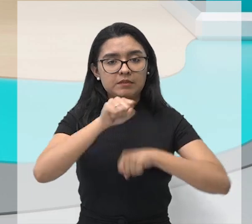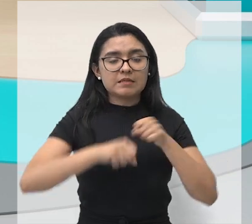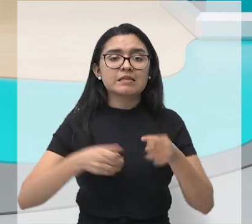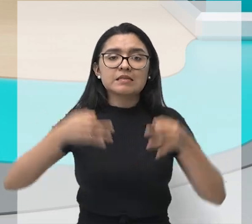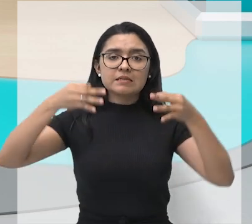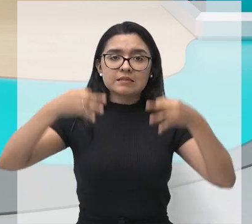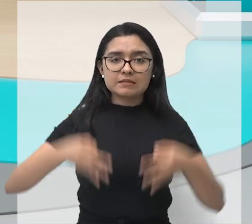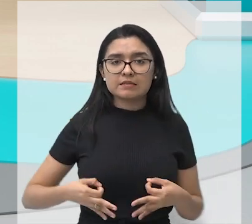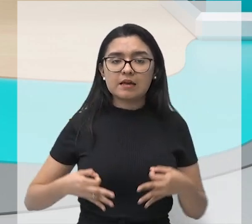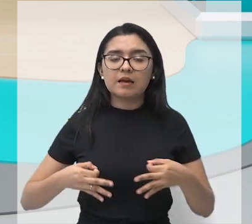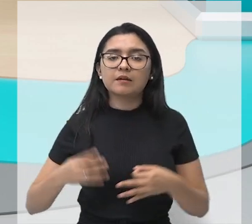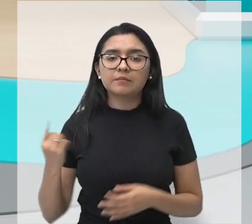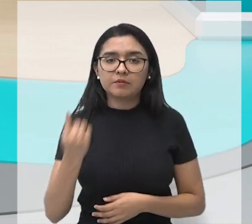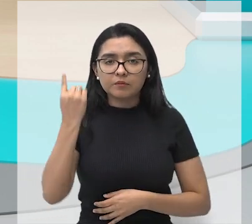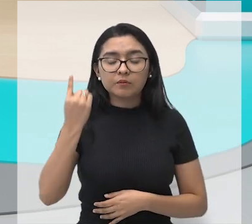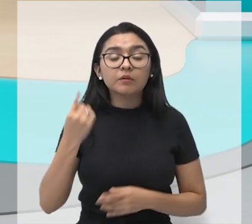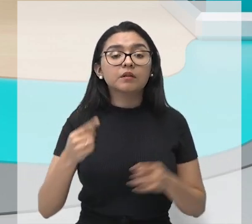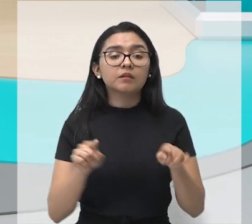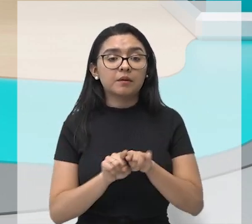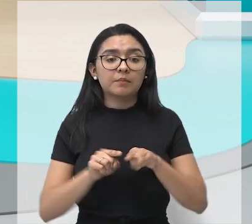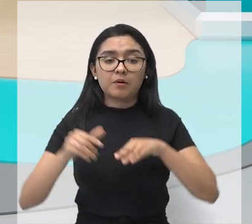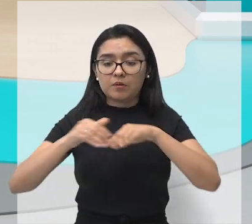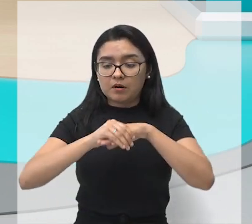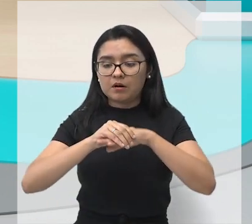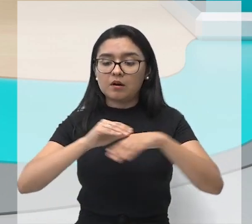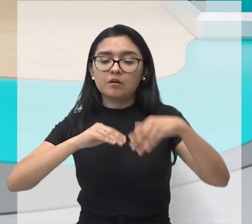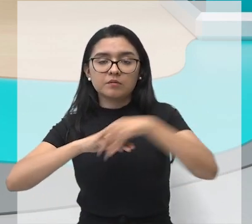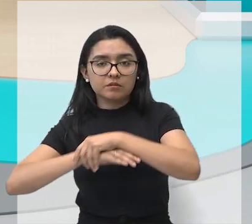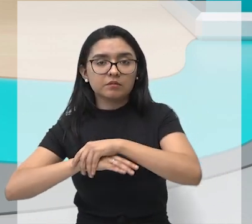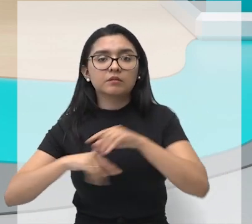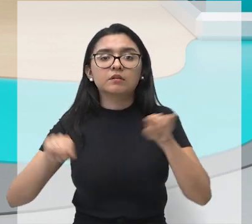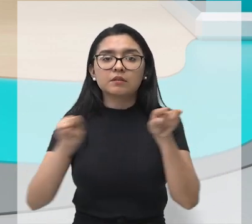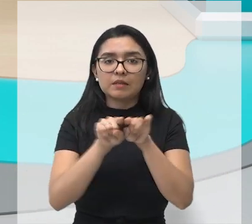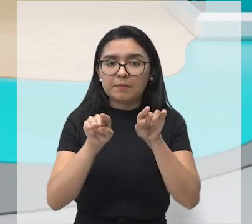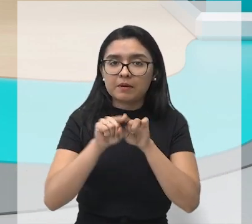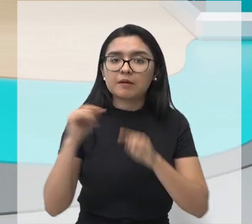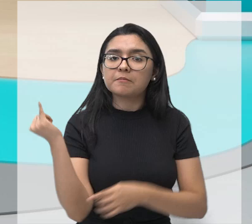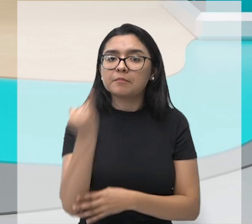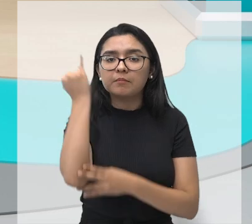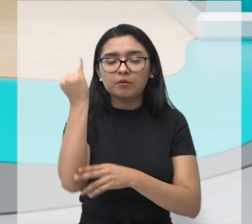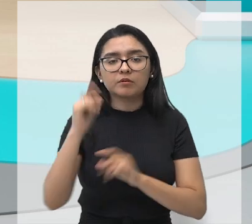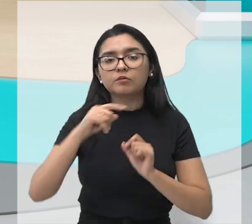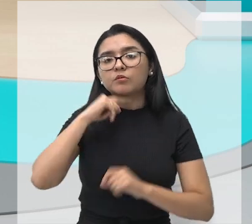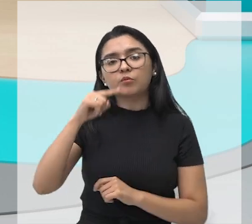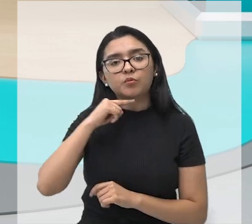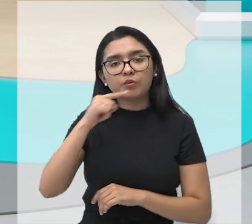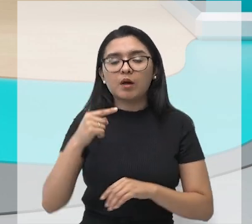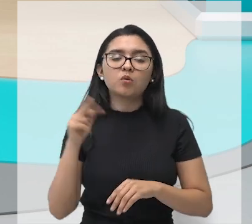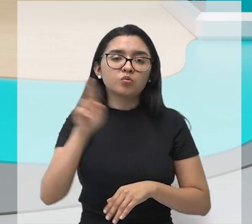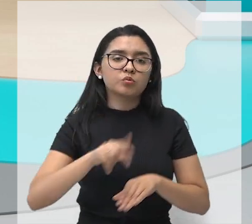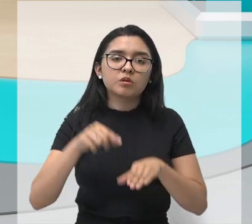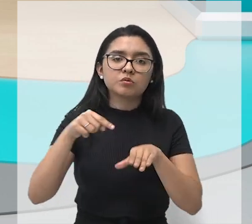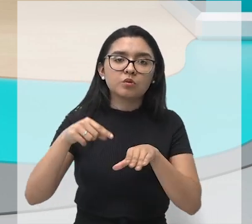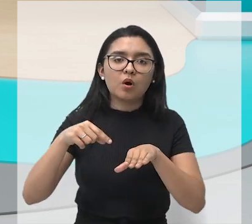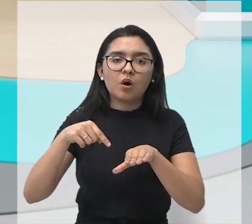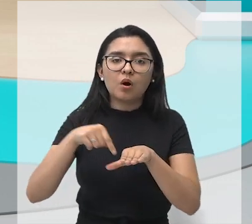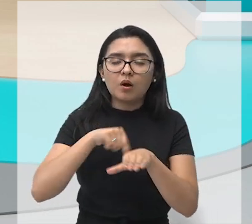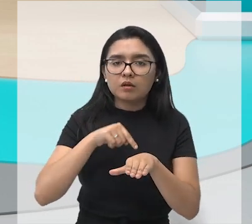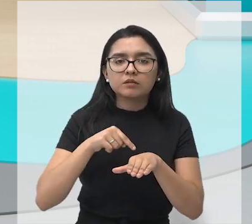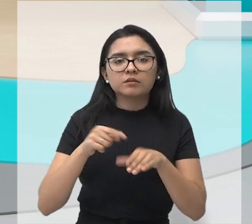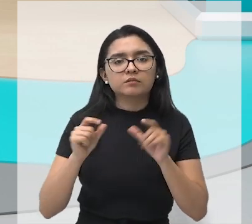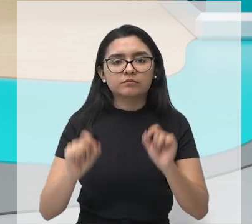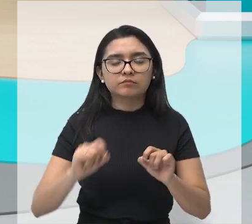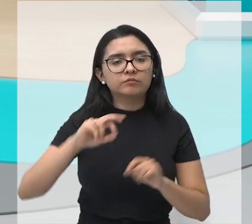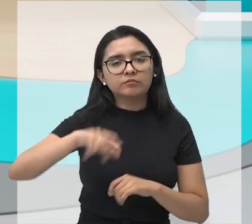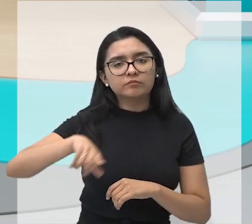tamanho. Lembrando do calçado também, é super importante, não dá para ficar praticando a bike de sandália, ou dá? Até dá,